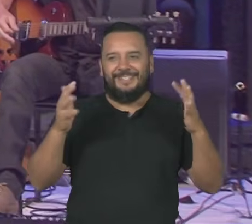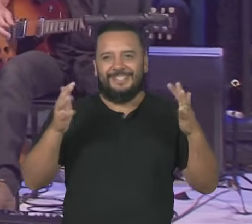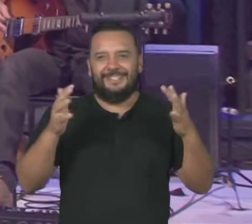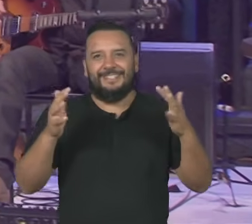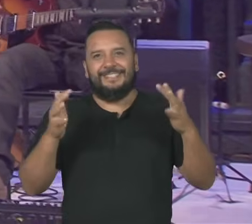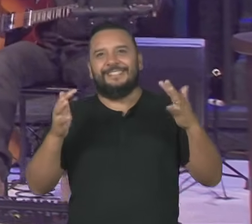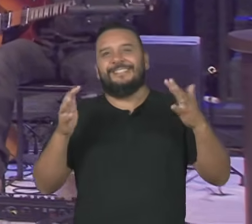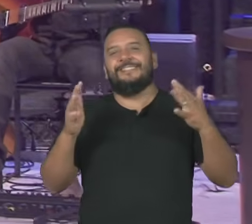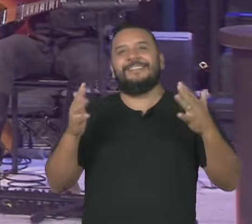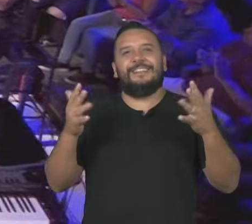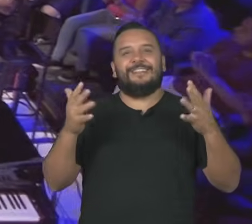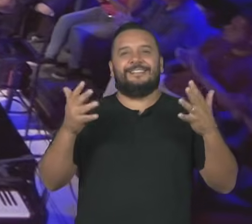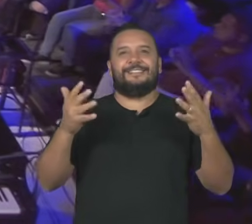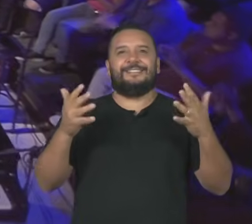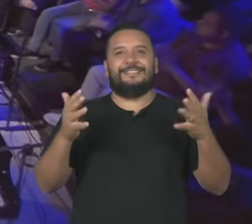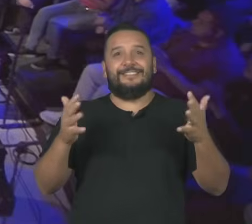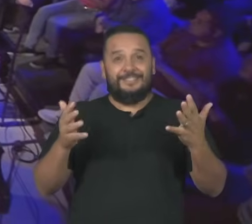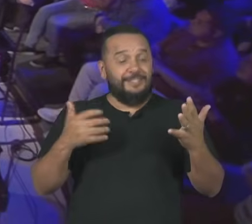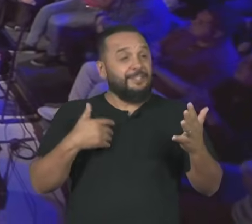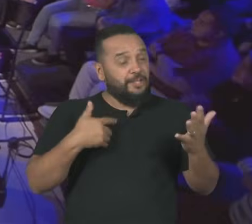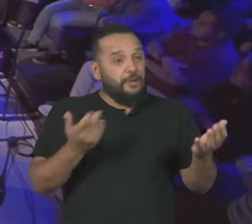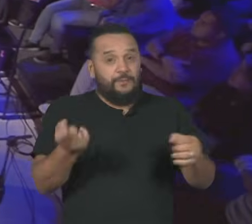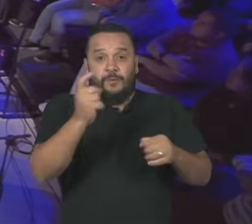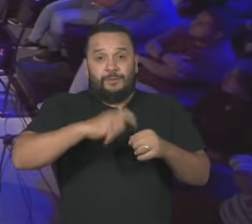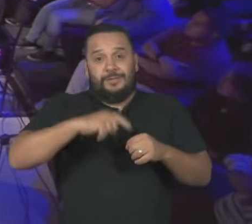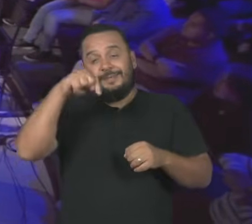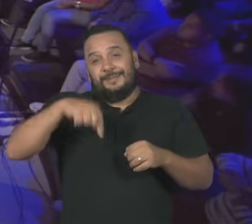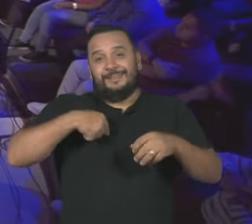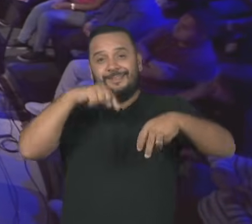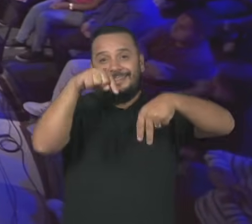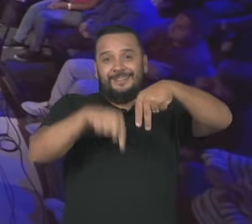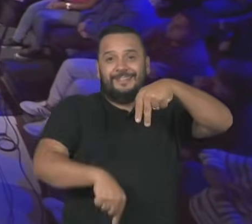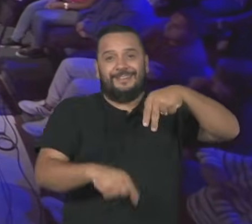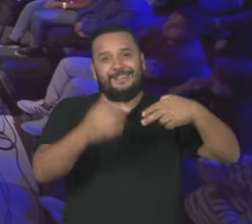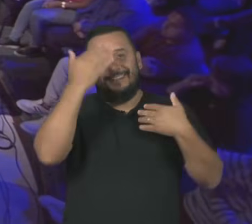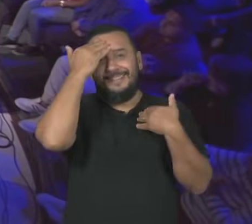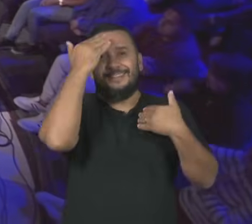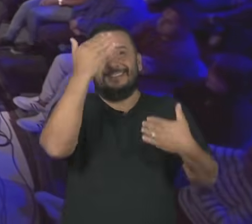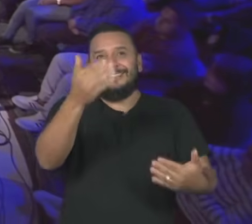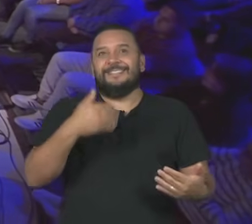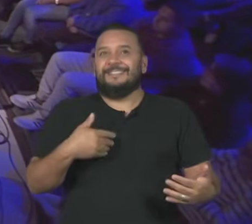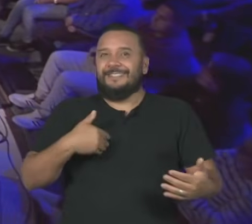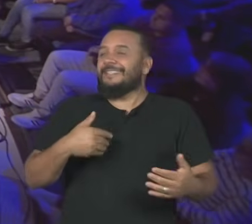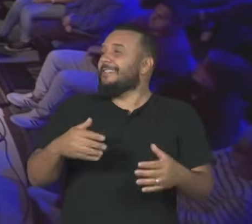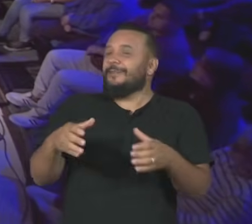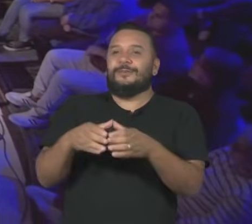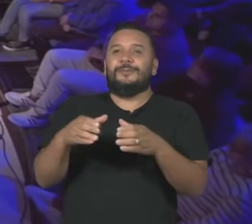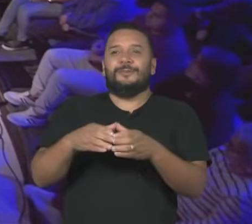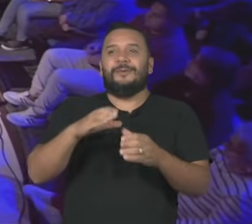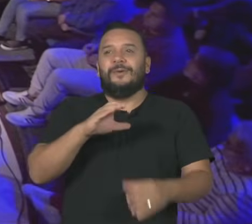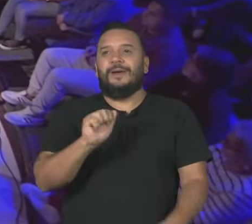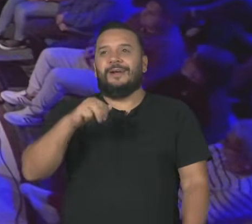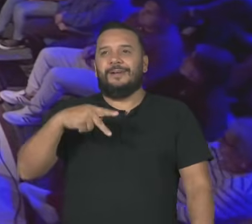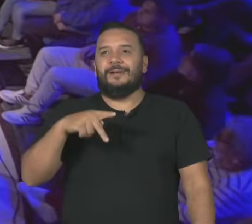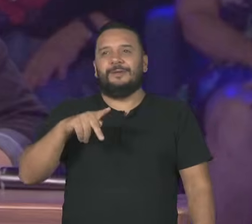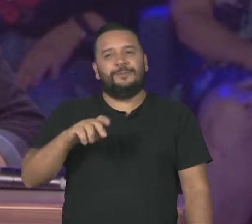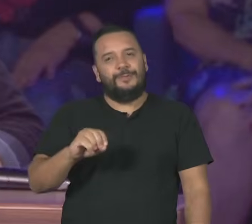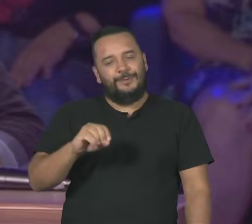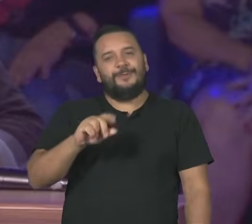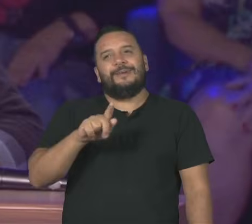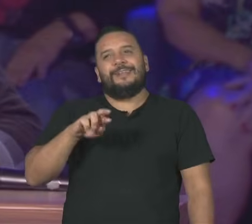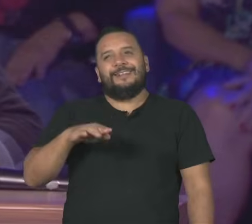Oba! Estamos de volta aqui no nosso Arena e eu quero agradecer a plateia de Campo